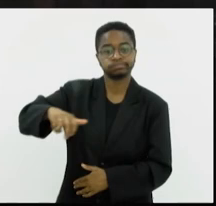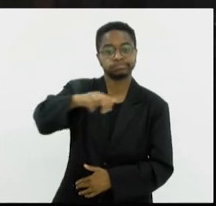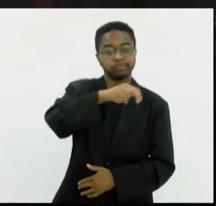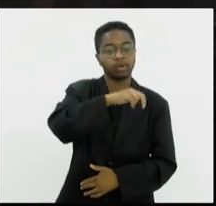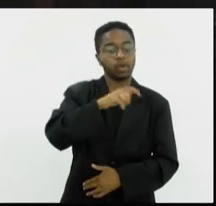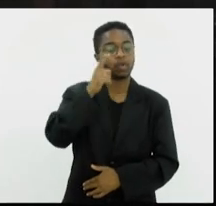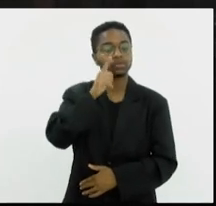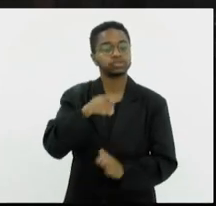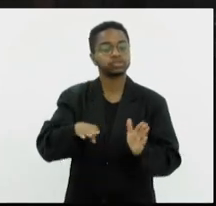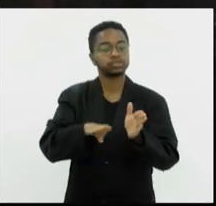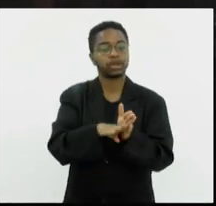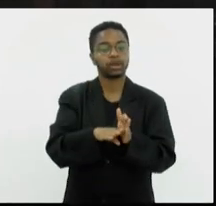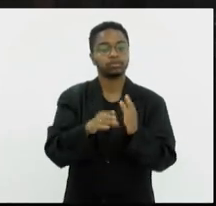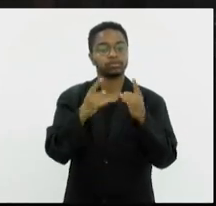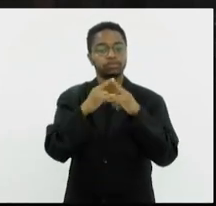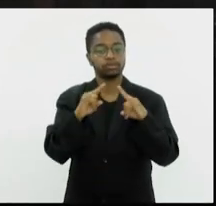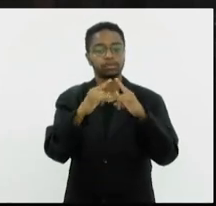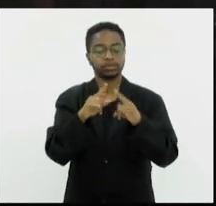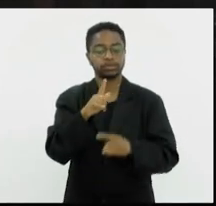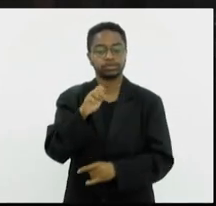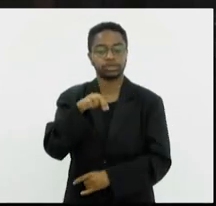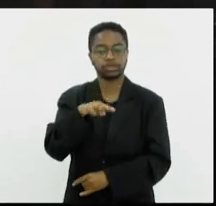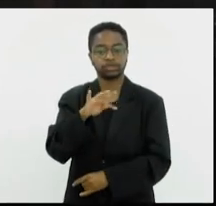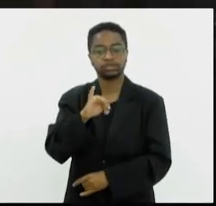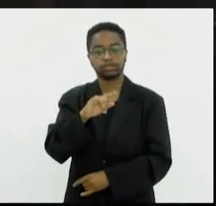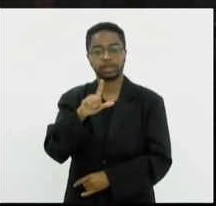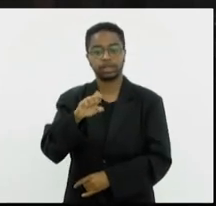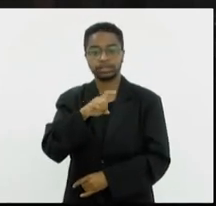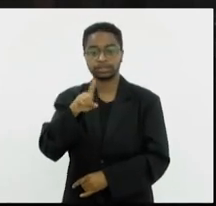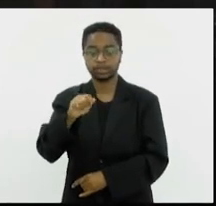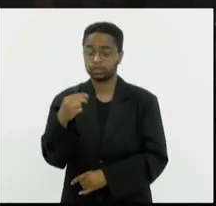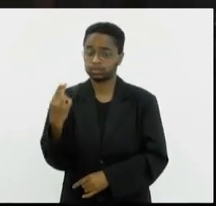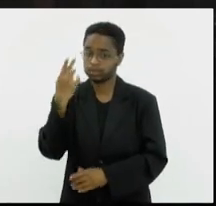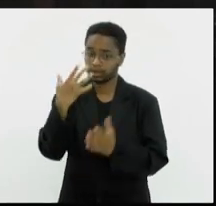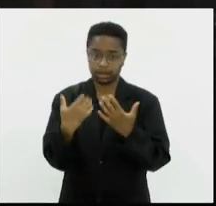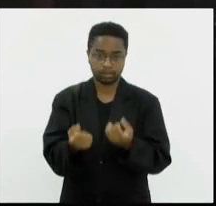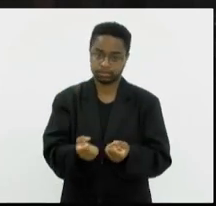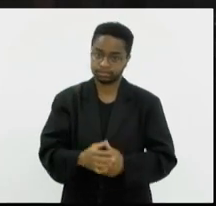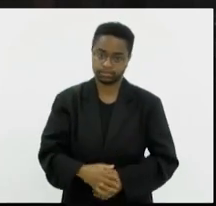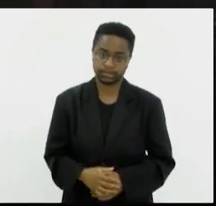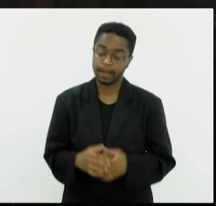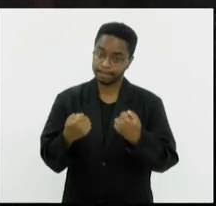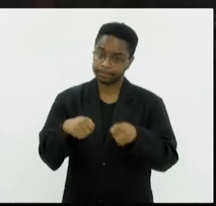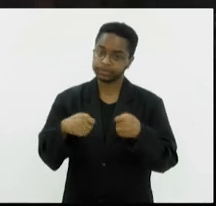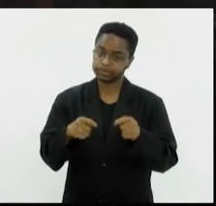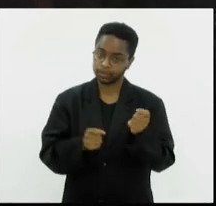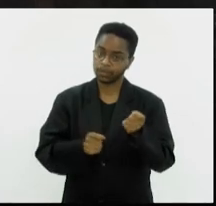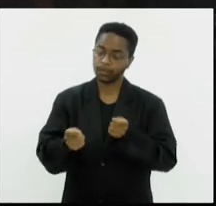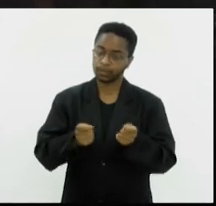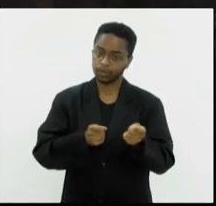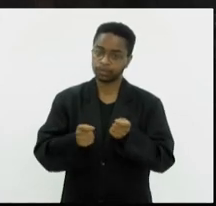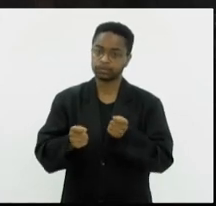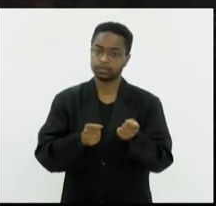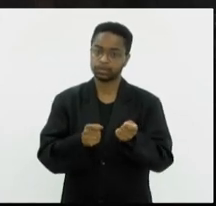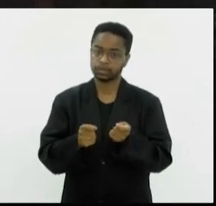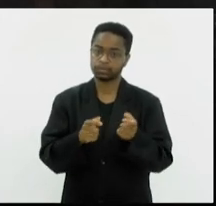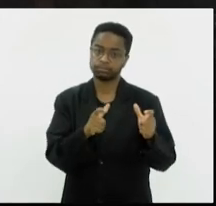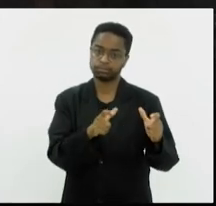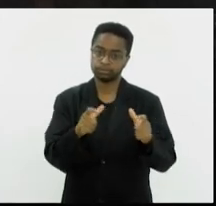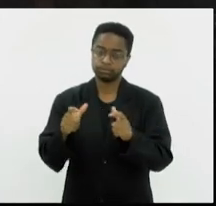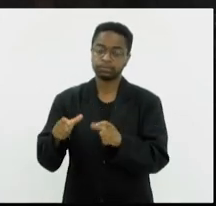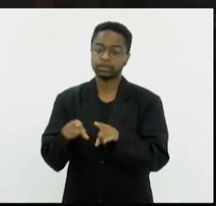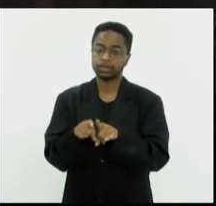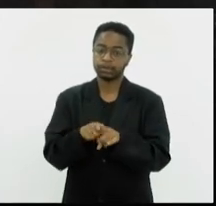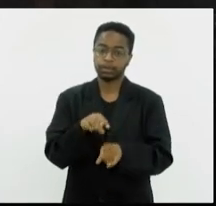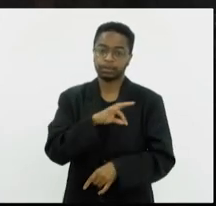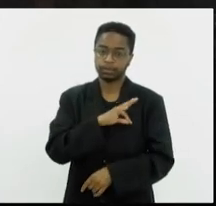terminal gentileza Então isso é inadmissível tem que ter o controle com os equipamentos e a